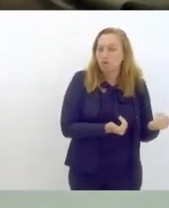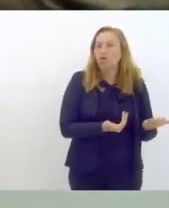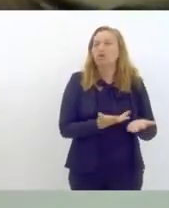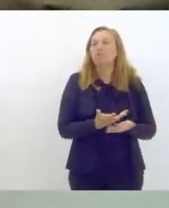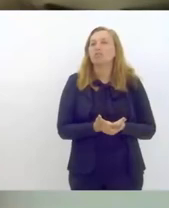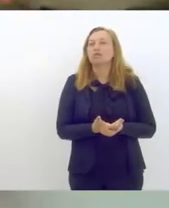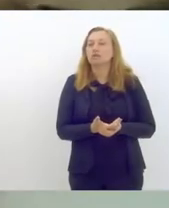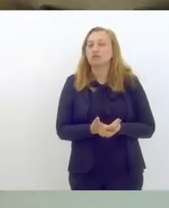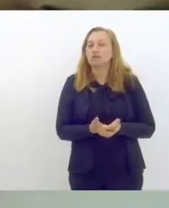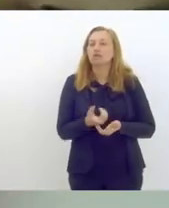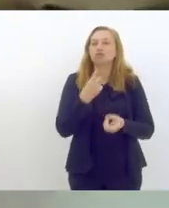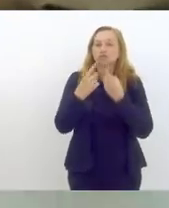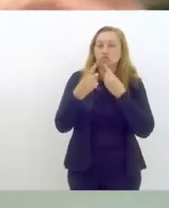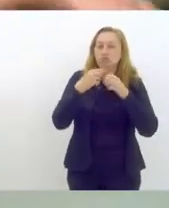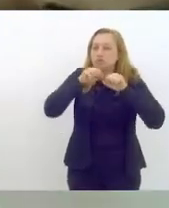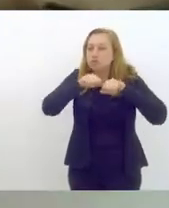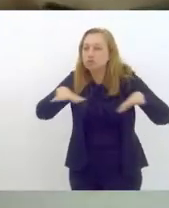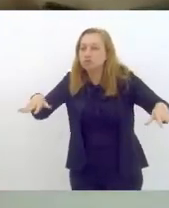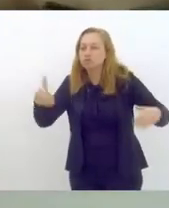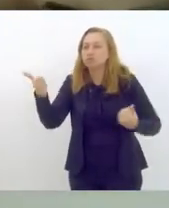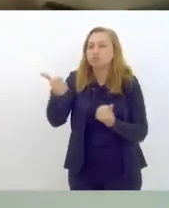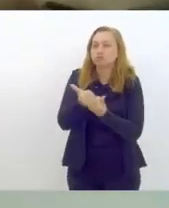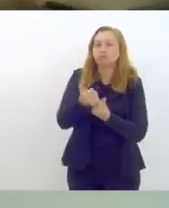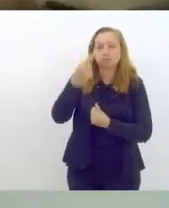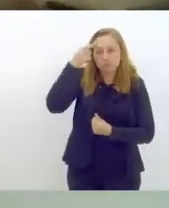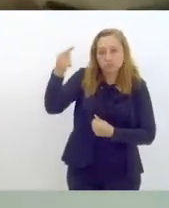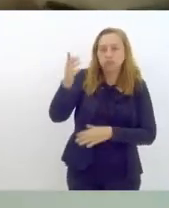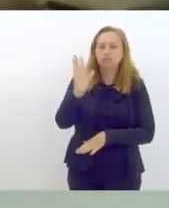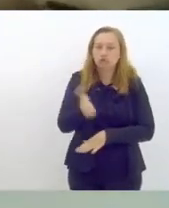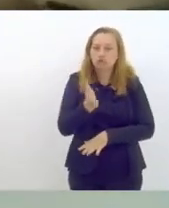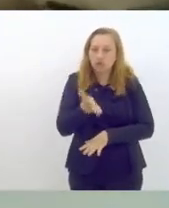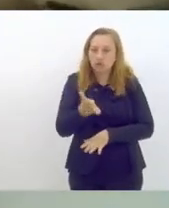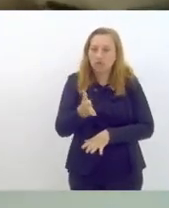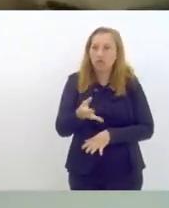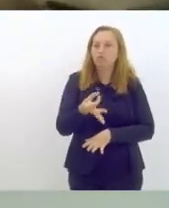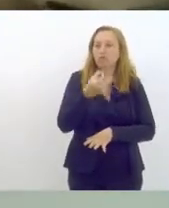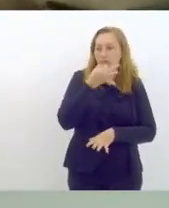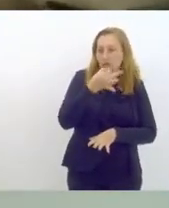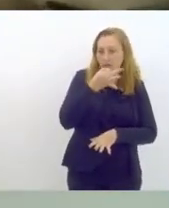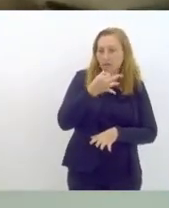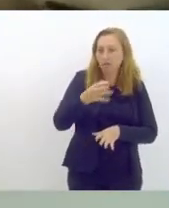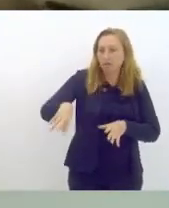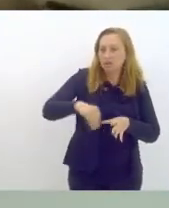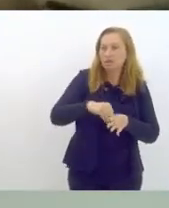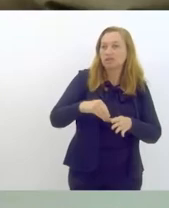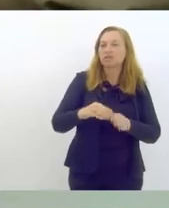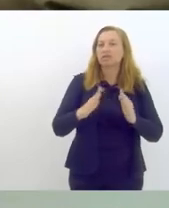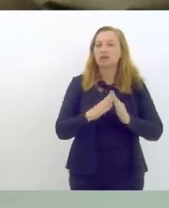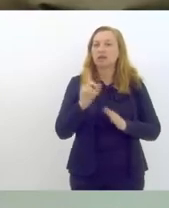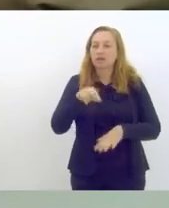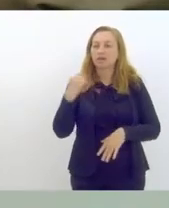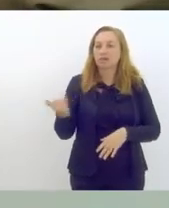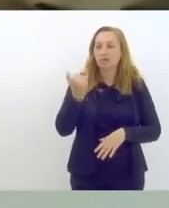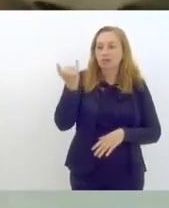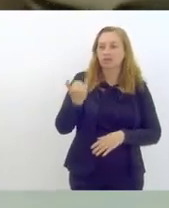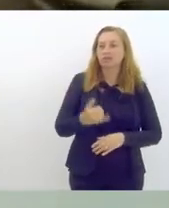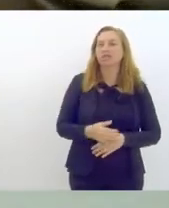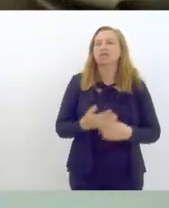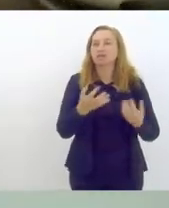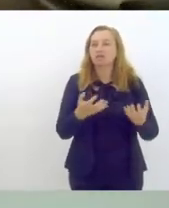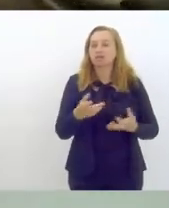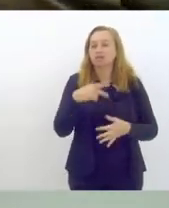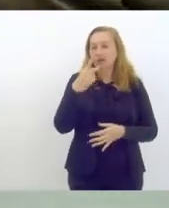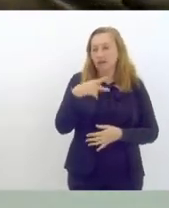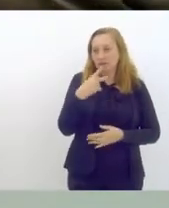sugerir, divulgar, apoiar as ideias que já foram sugeridas e estão tramitando é importante. Queria dizer